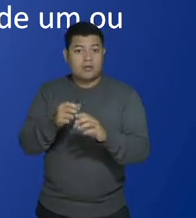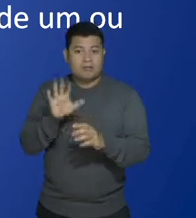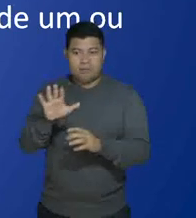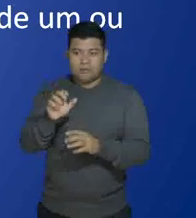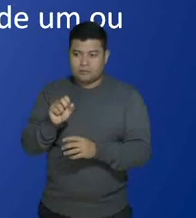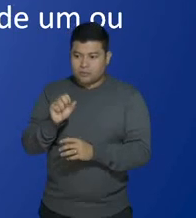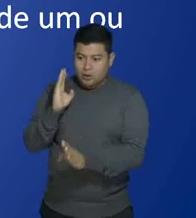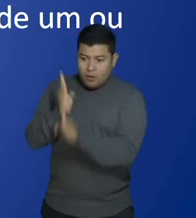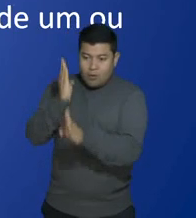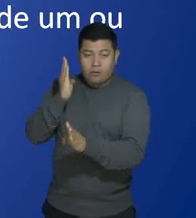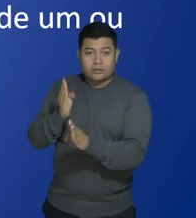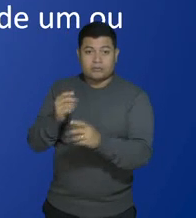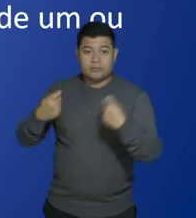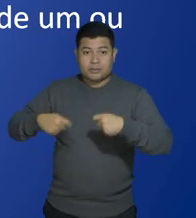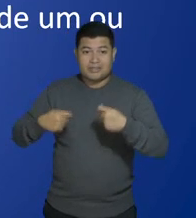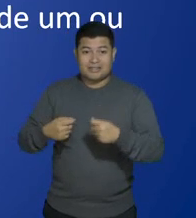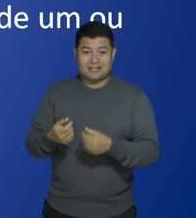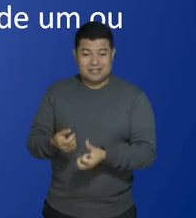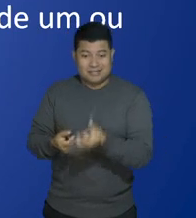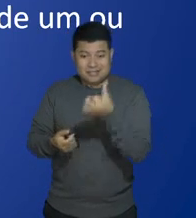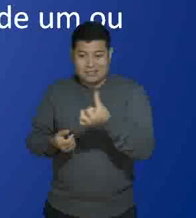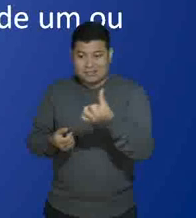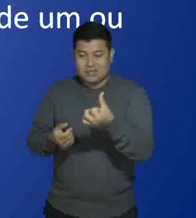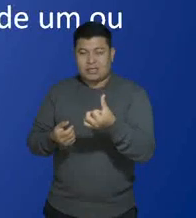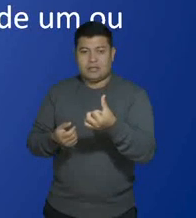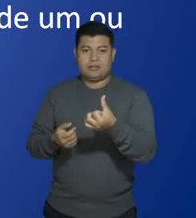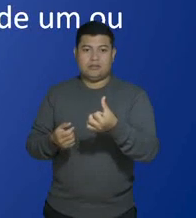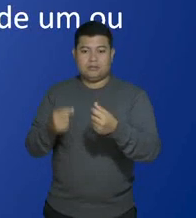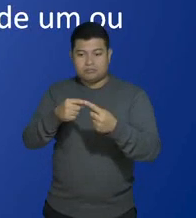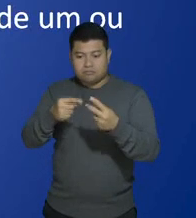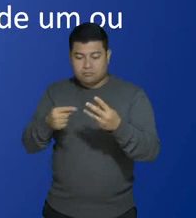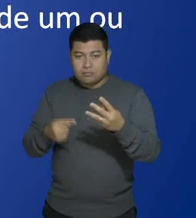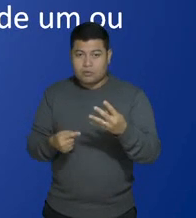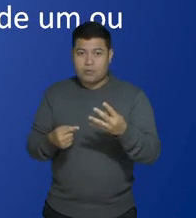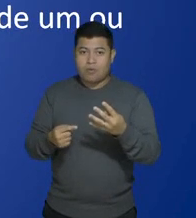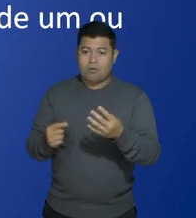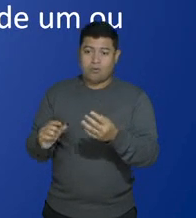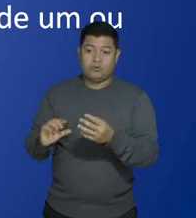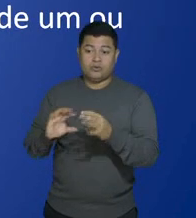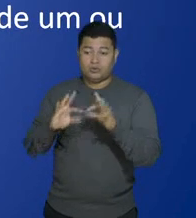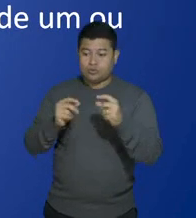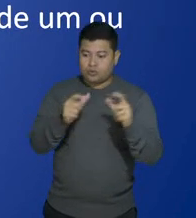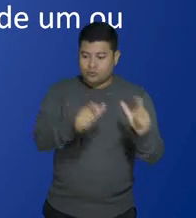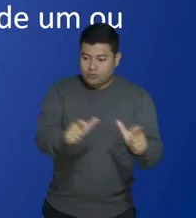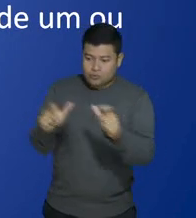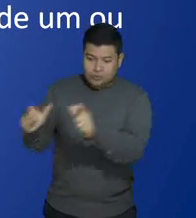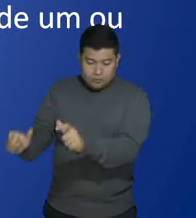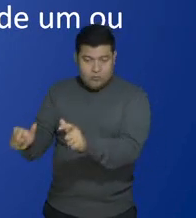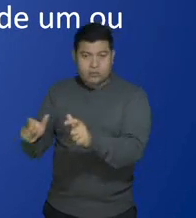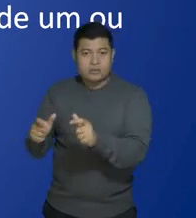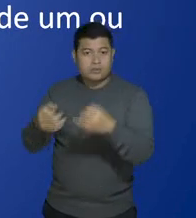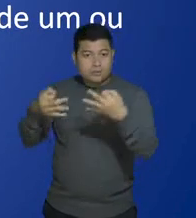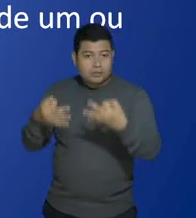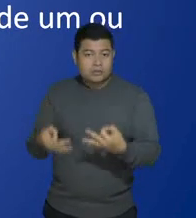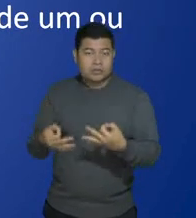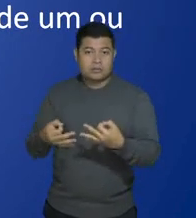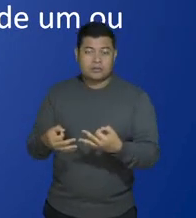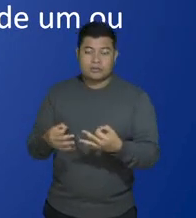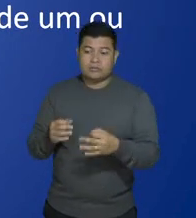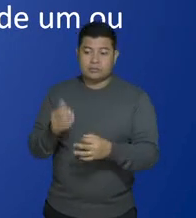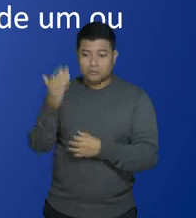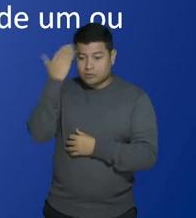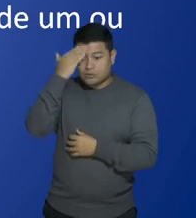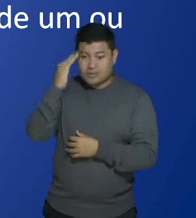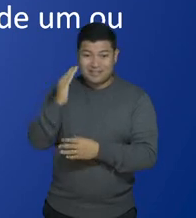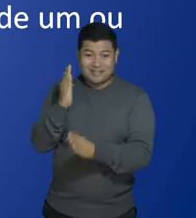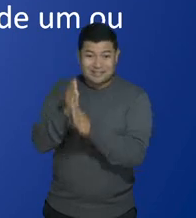esse critério, esses seis sinais e sintomas de um ou do outro em ambos os grupos, né? Então, para você fechar, você tem que ter. Normalmente, a